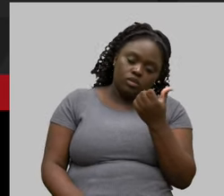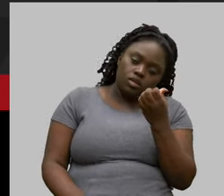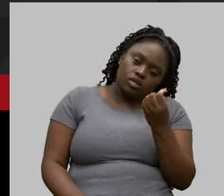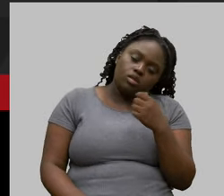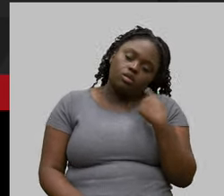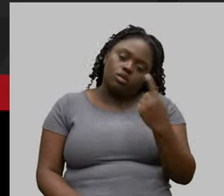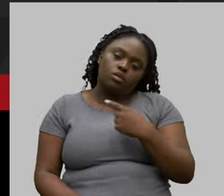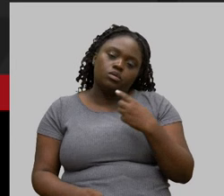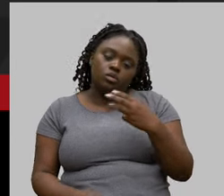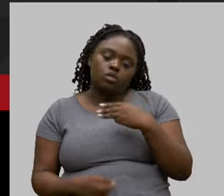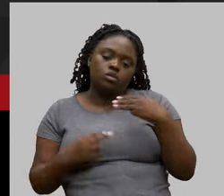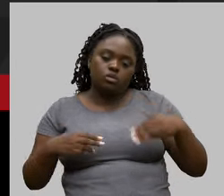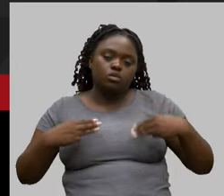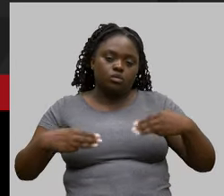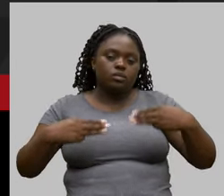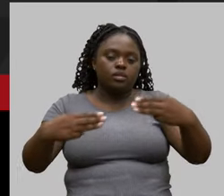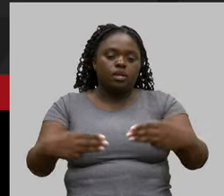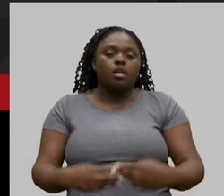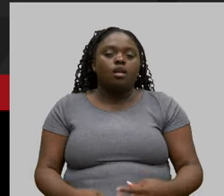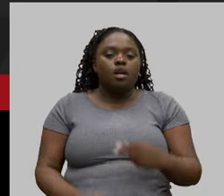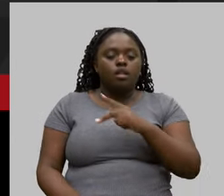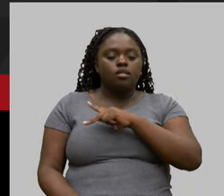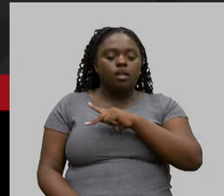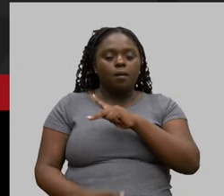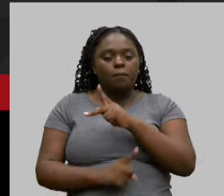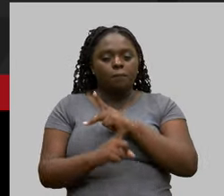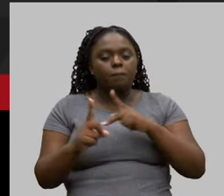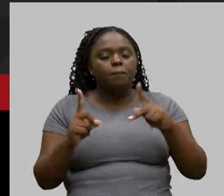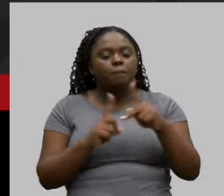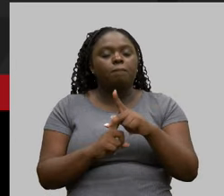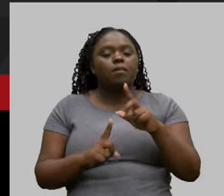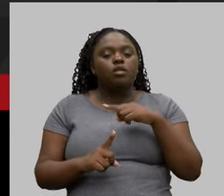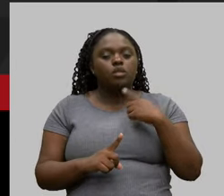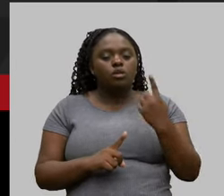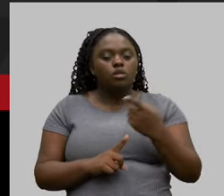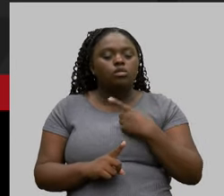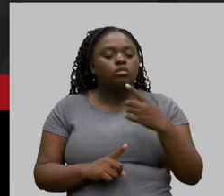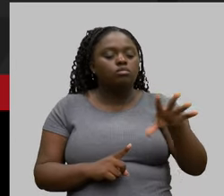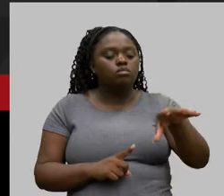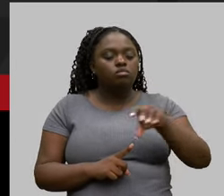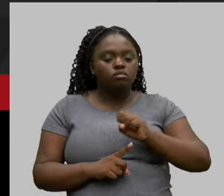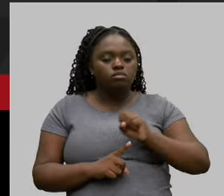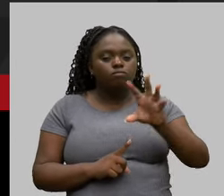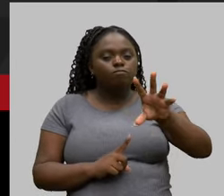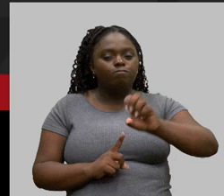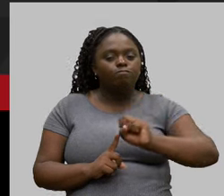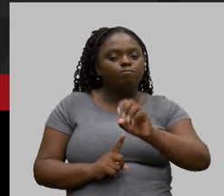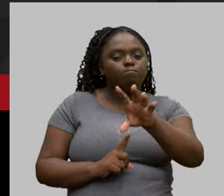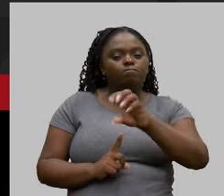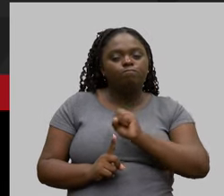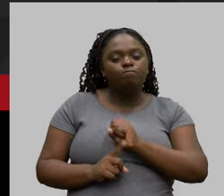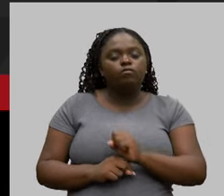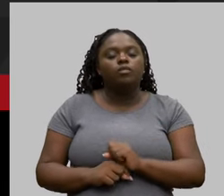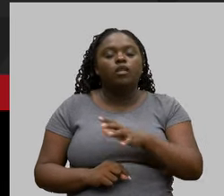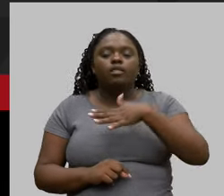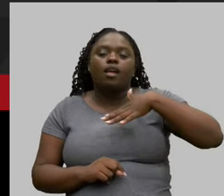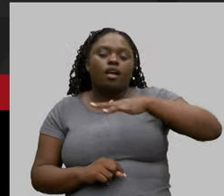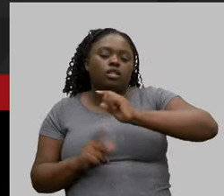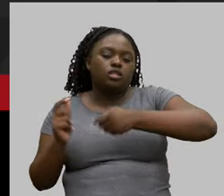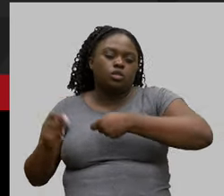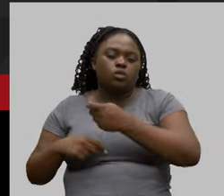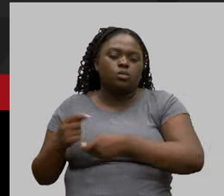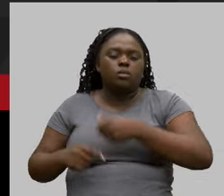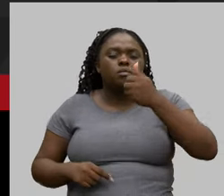Previdência Social estamos sendo incorporados ou estamos sendo agregados a outras pastas economia primeiro